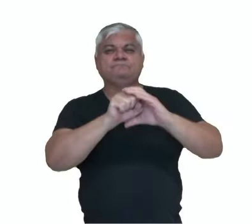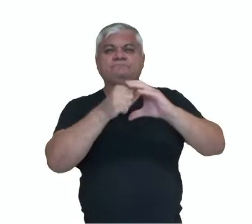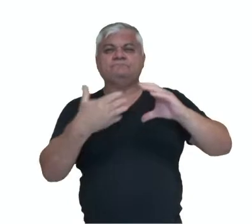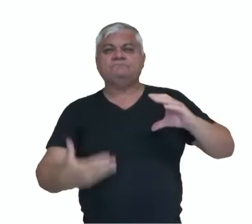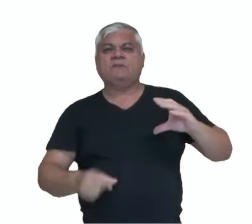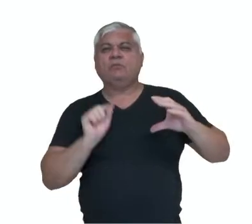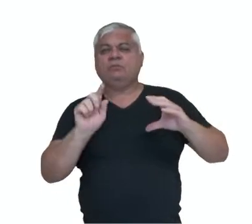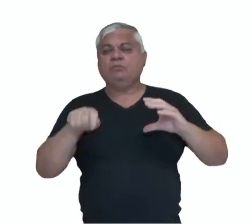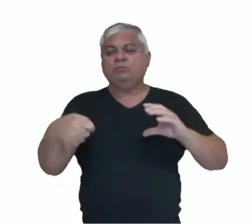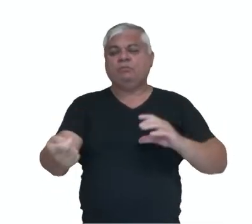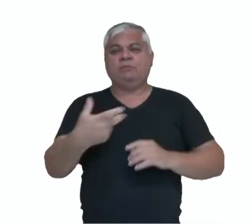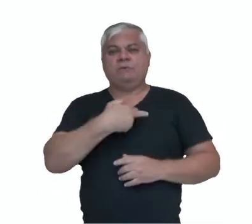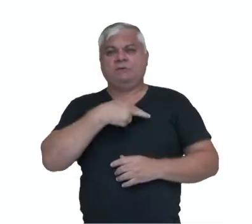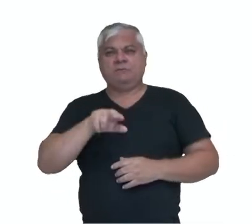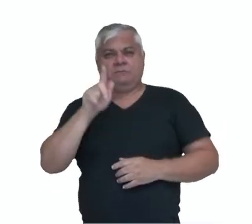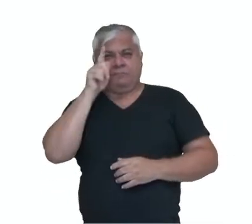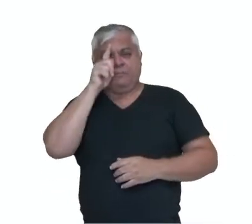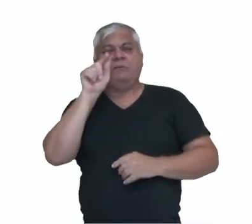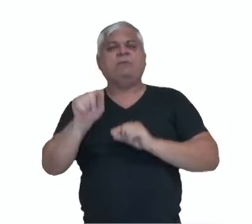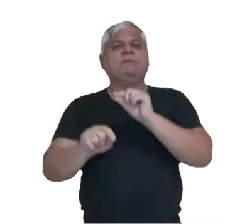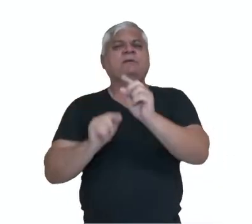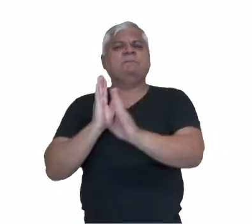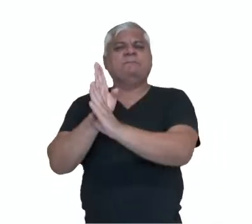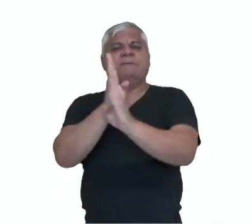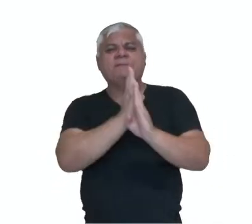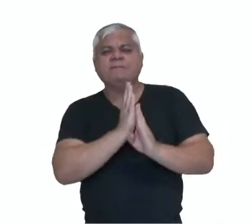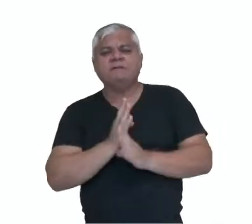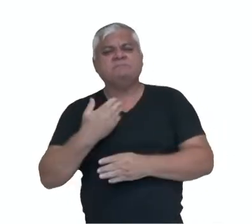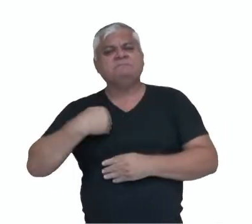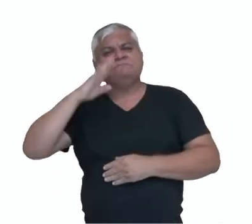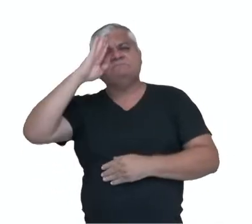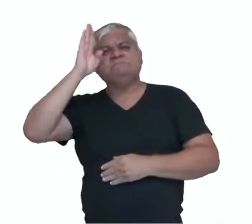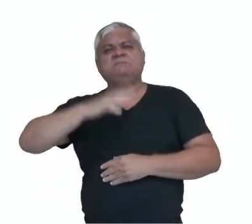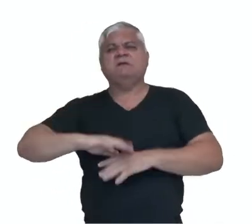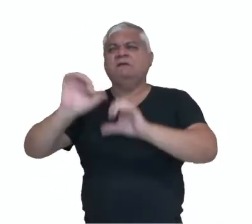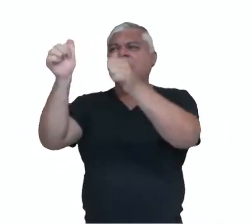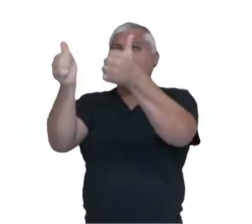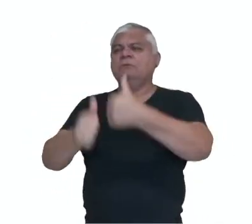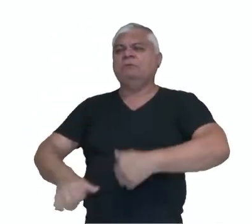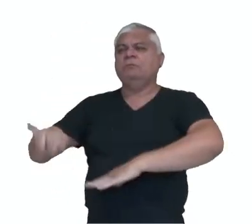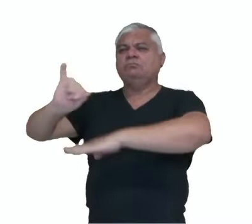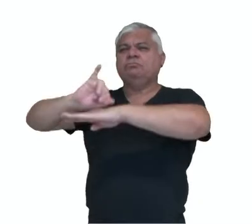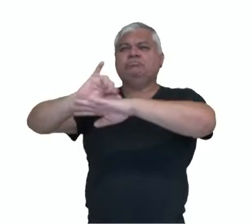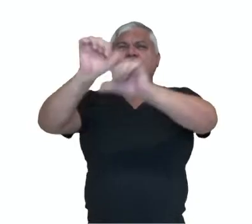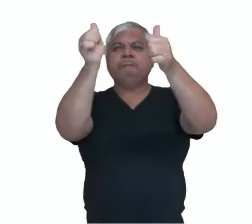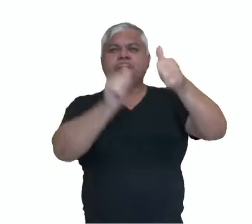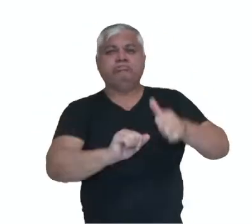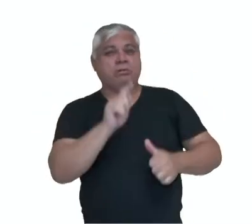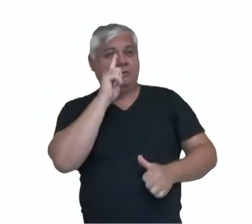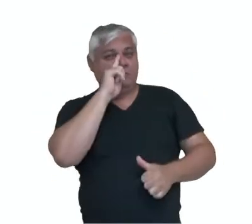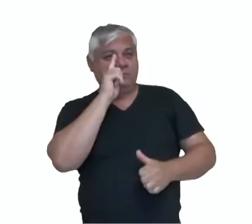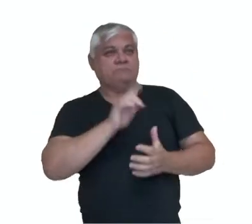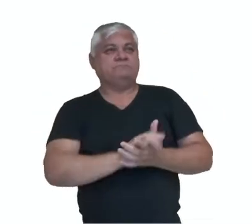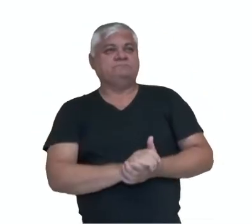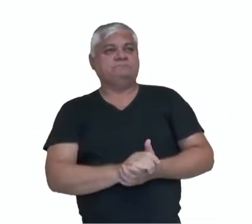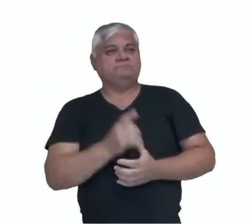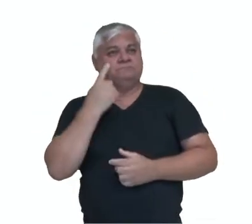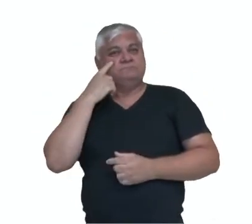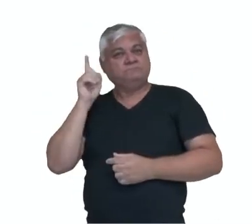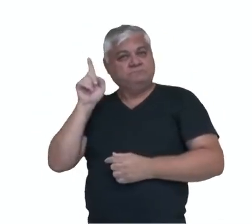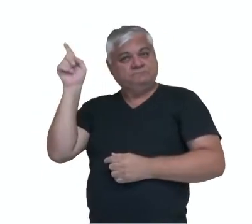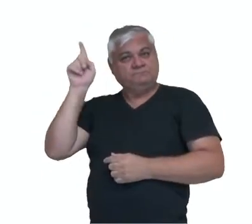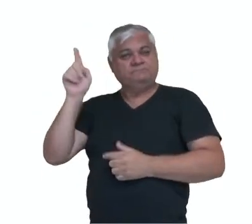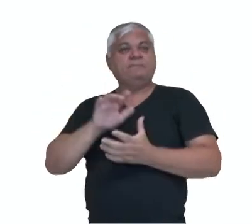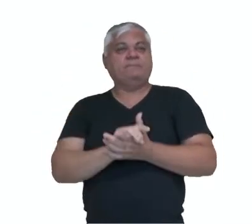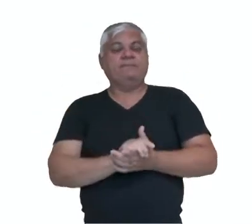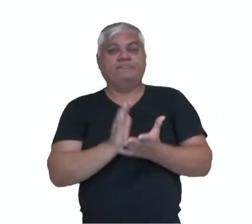Caracterizar a religião grega. Identificar os principais deuses e deusas gregos. Olha lá, então já